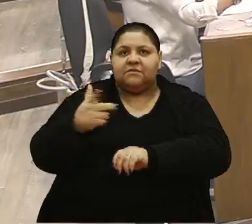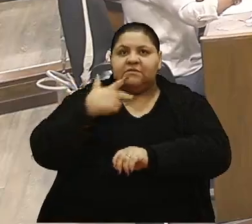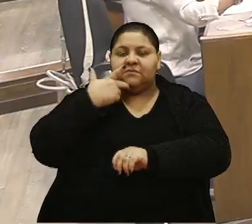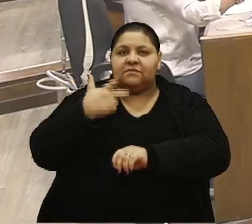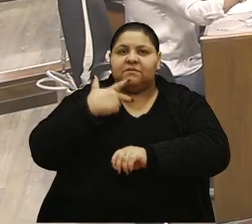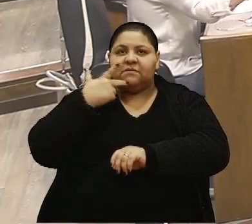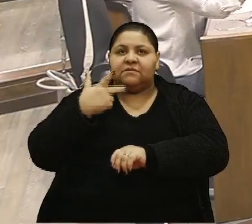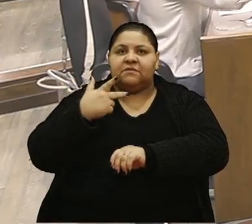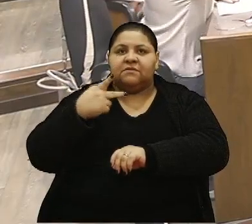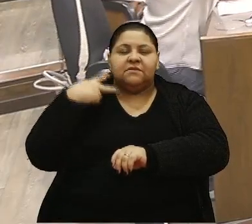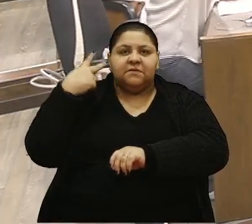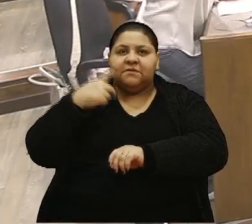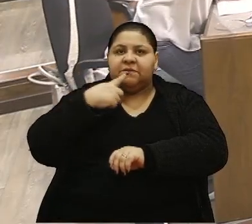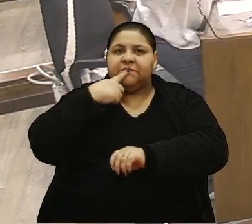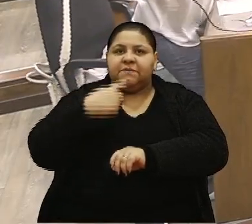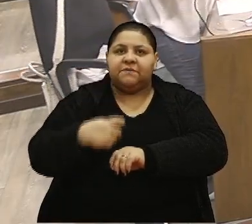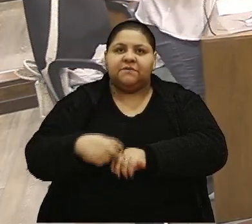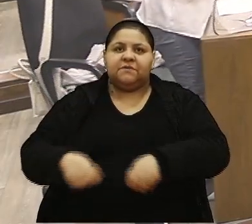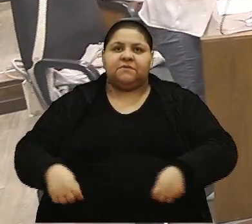Voto, vereadora Rose Frigerio.